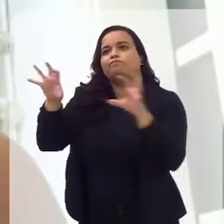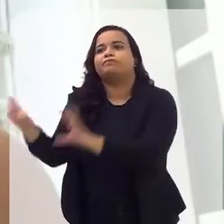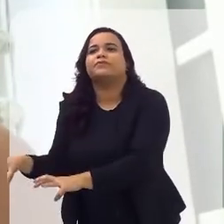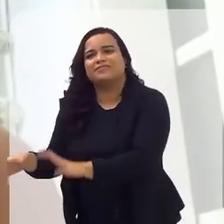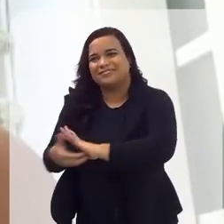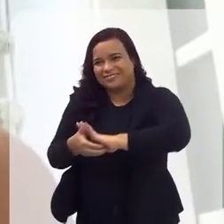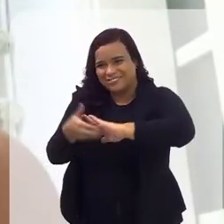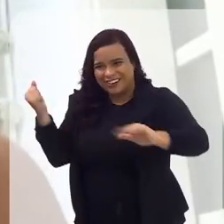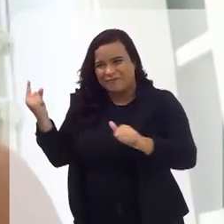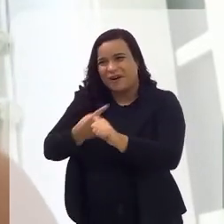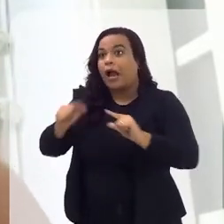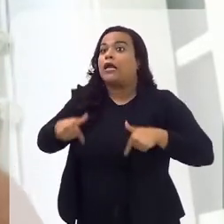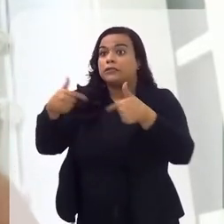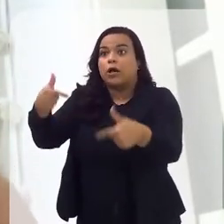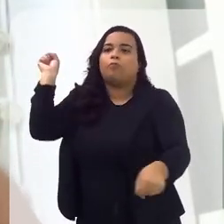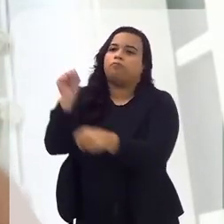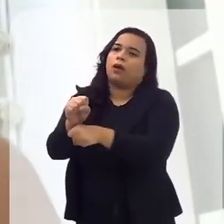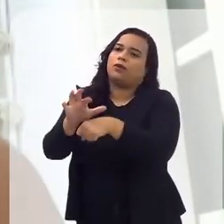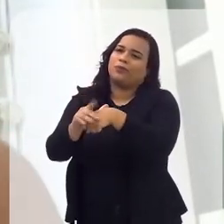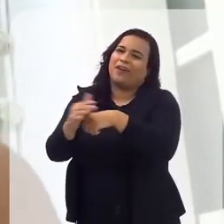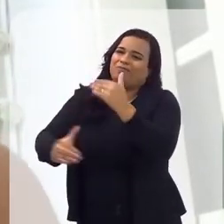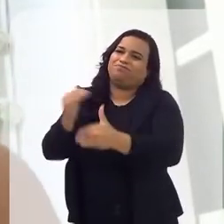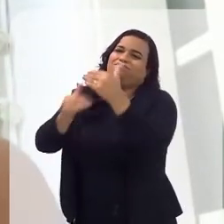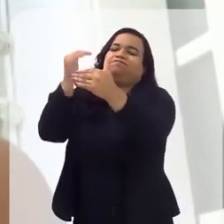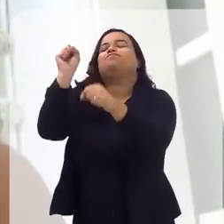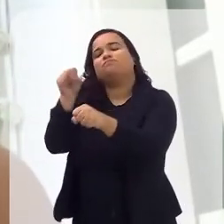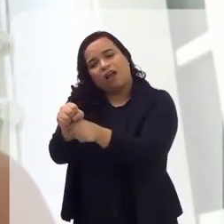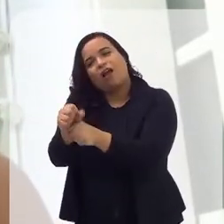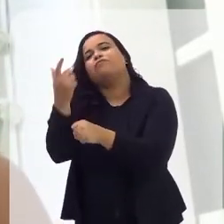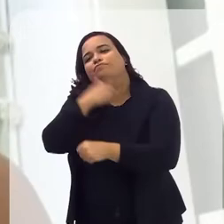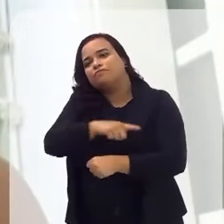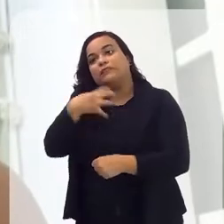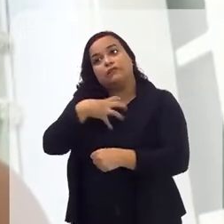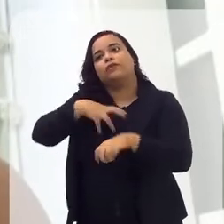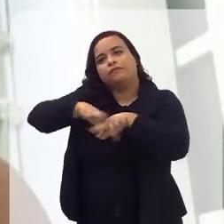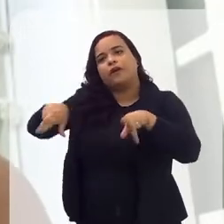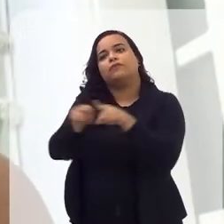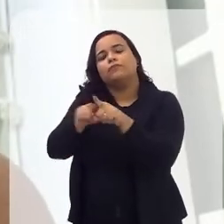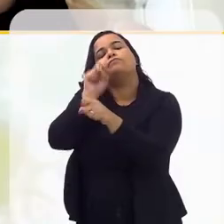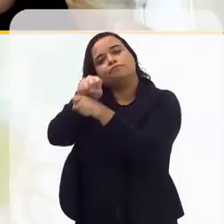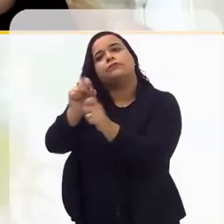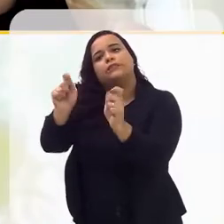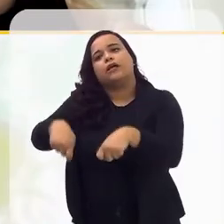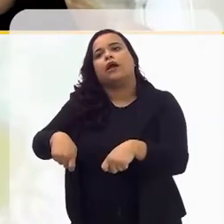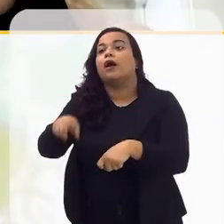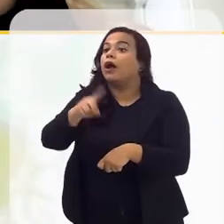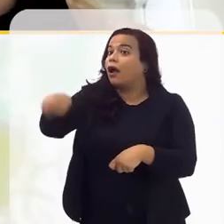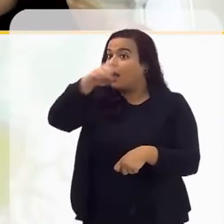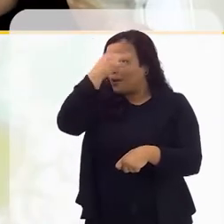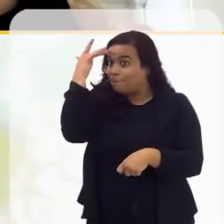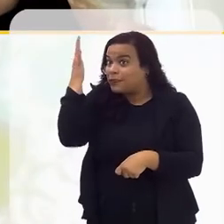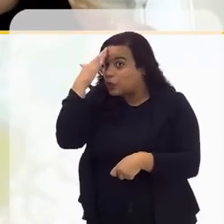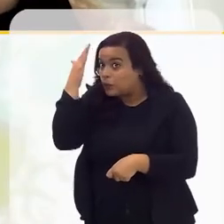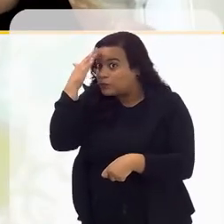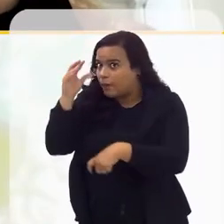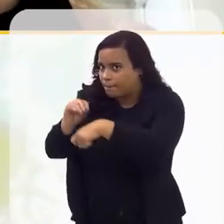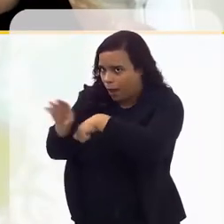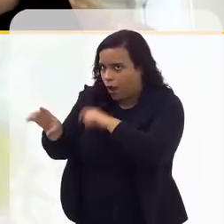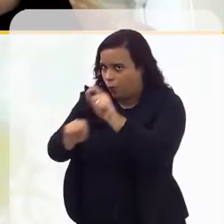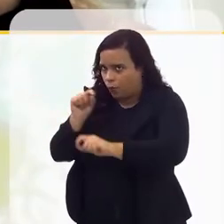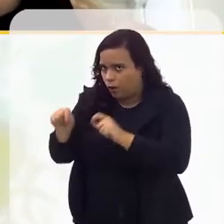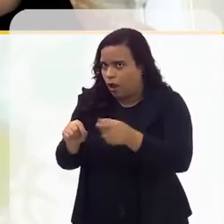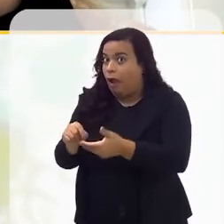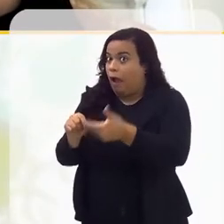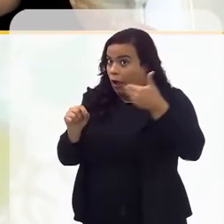primeira ação que você tem que fazer para poder impedir a doença, o avanço da doença e dos sintomas. Só para o pessoal se situar no